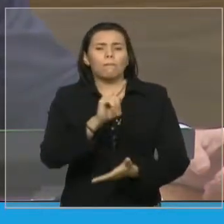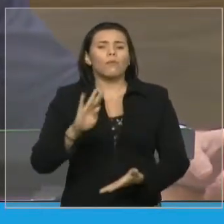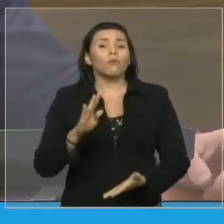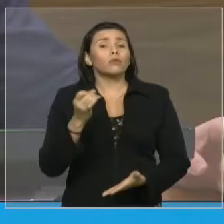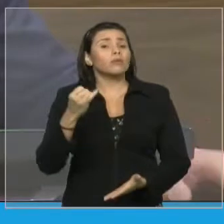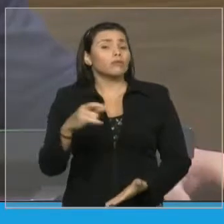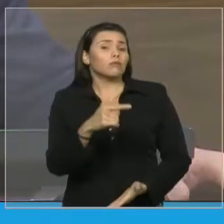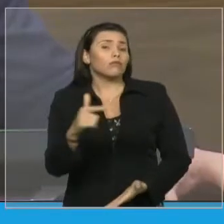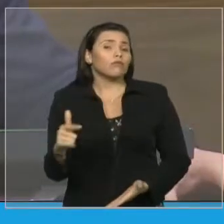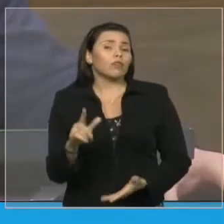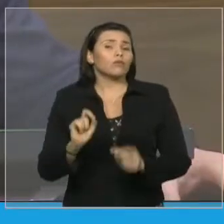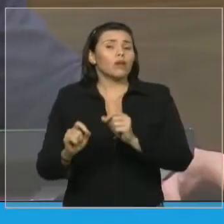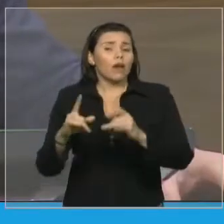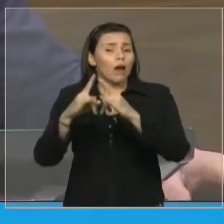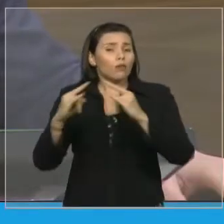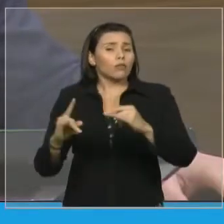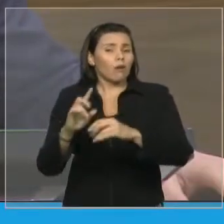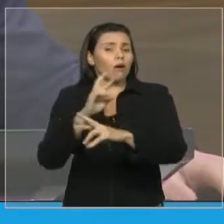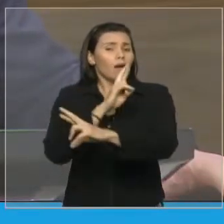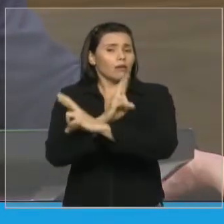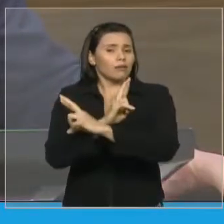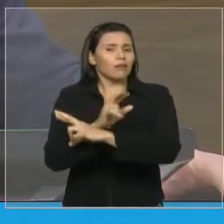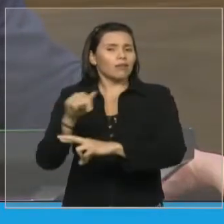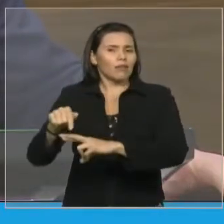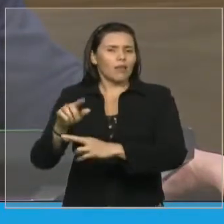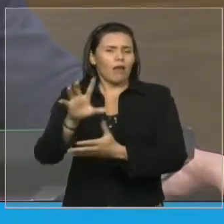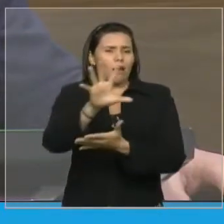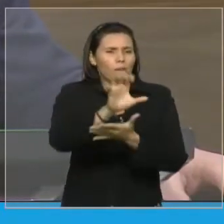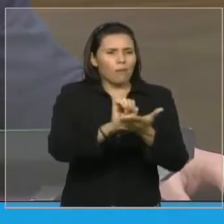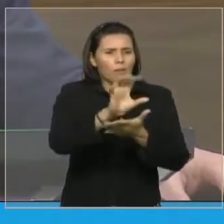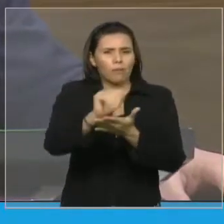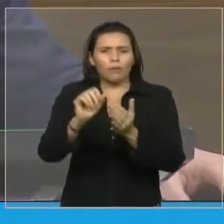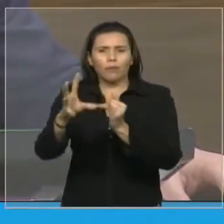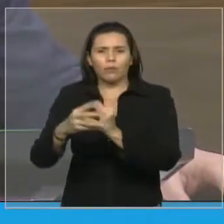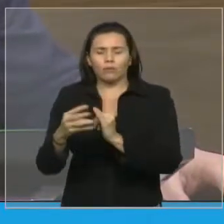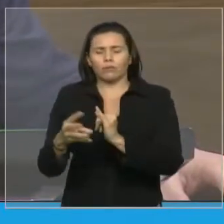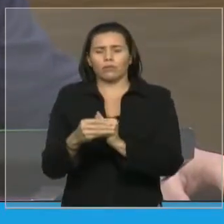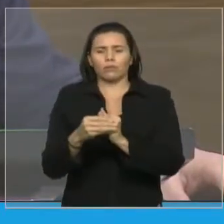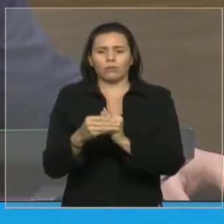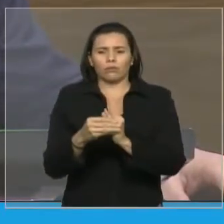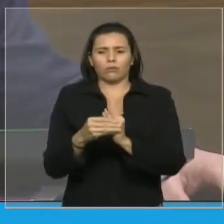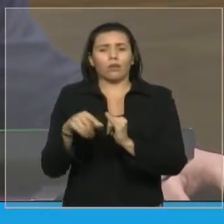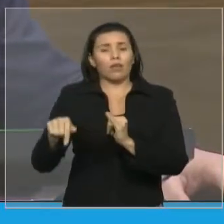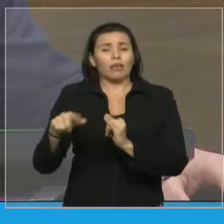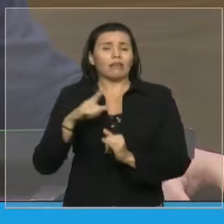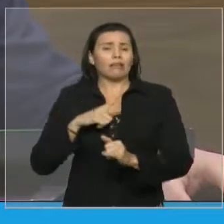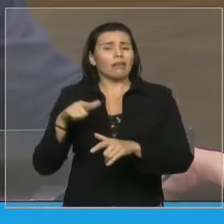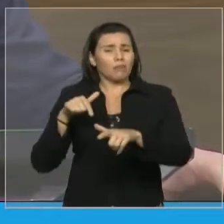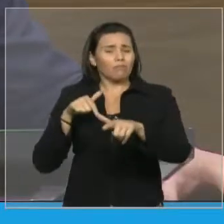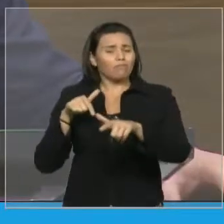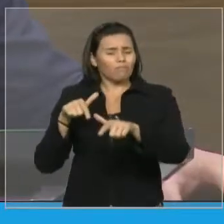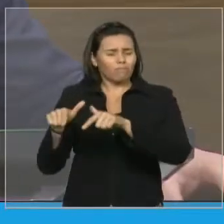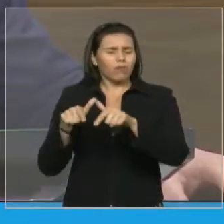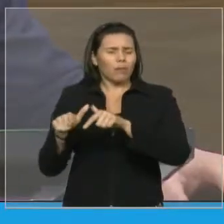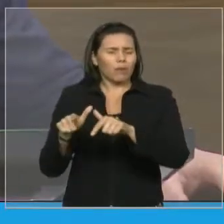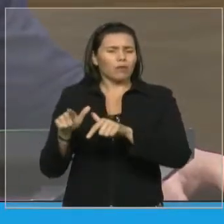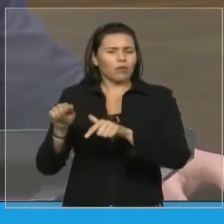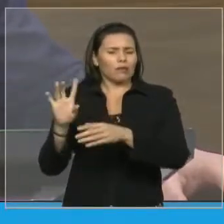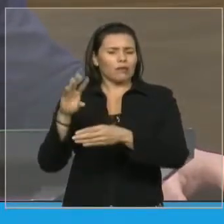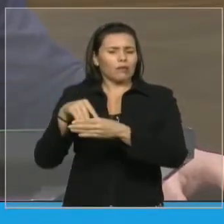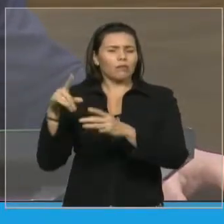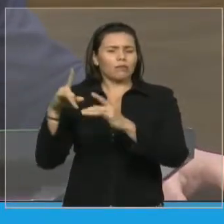determinada pela Receita Federal, pelos servidores e servidoras da Receita Federal, que no dia a dia fazem